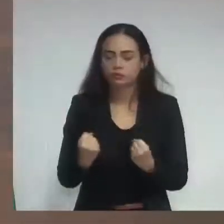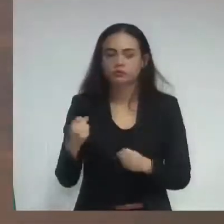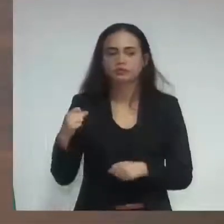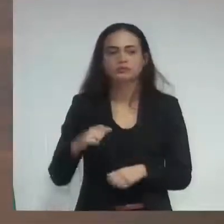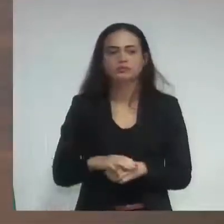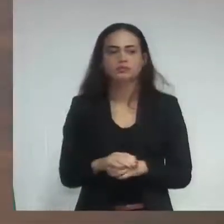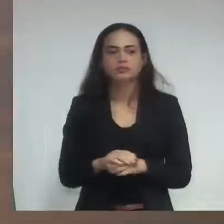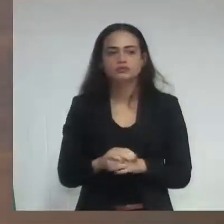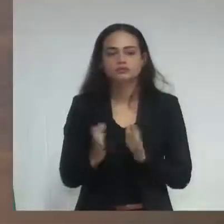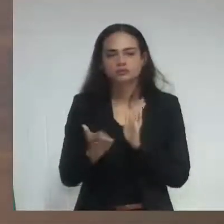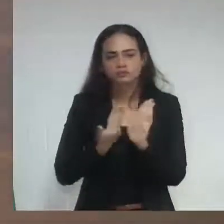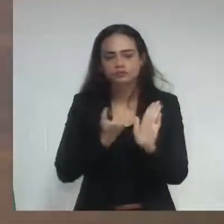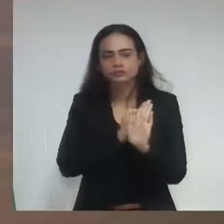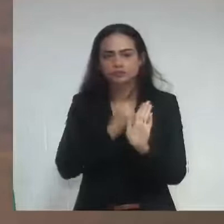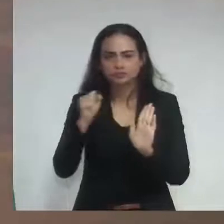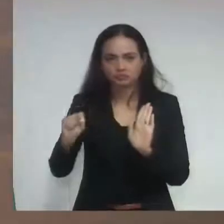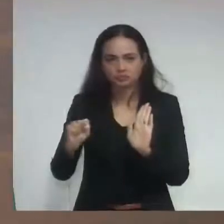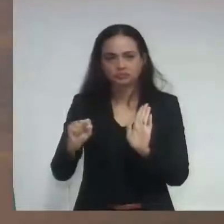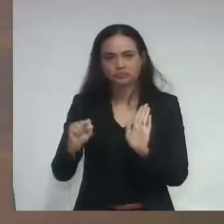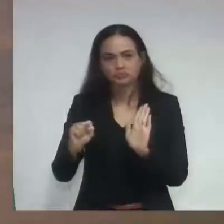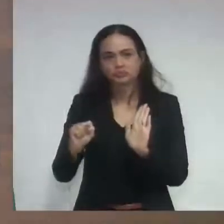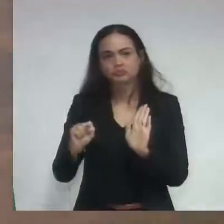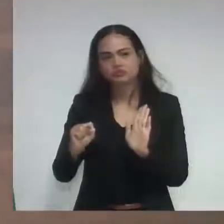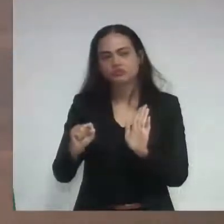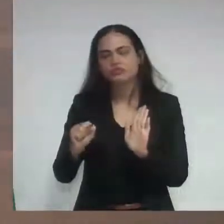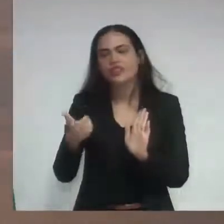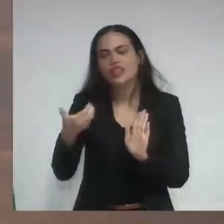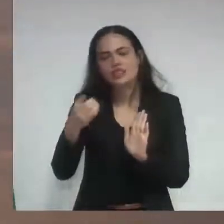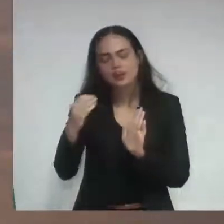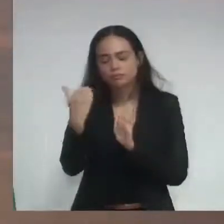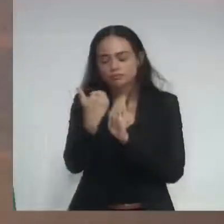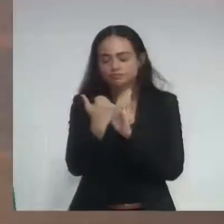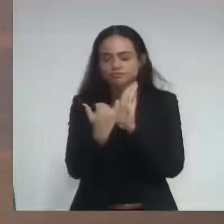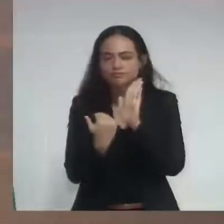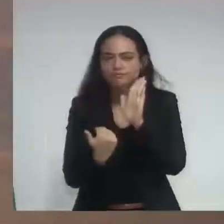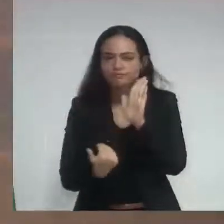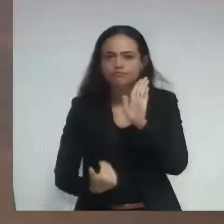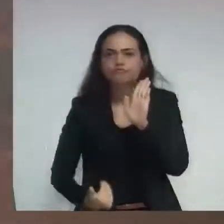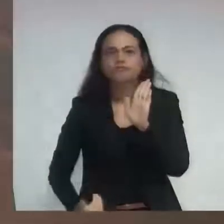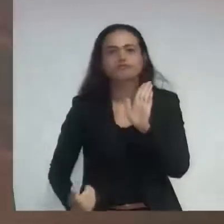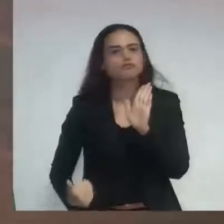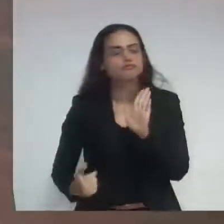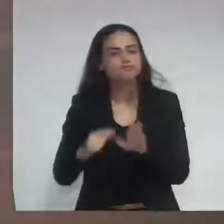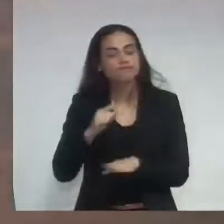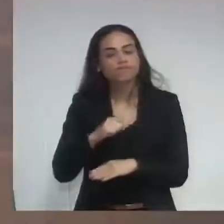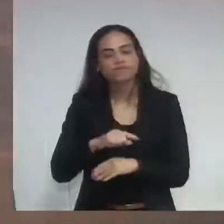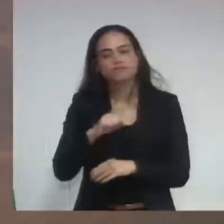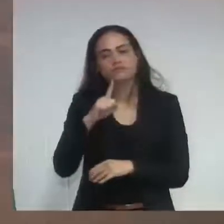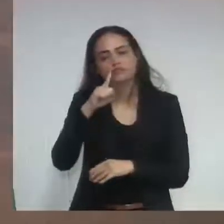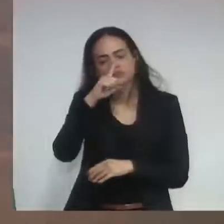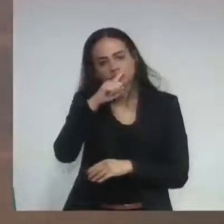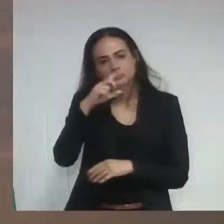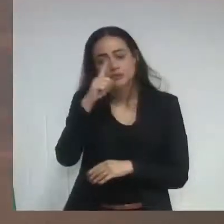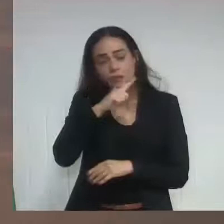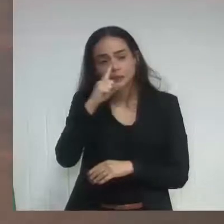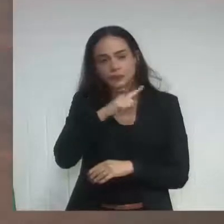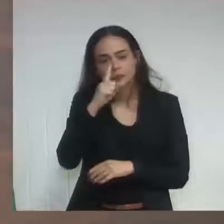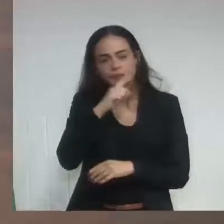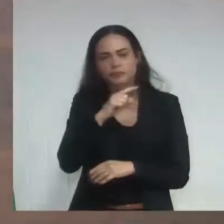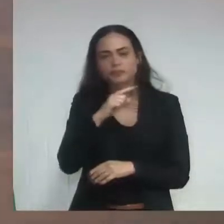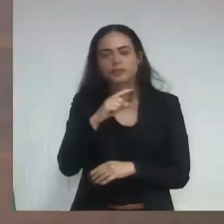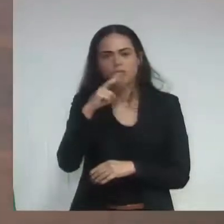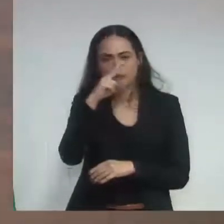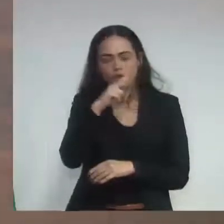na página 8 do relatório, são 10 irregularidades daquelas insanáveis, digamos assim, e na página 9 do